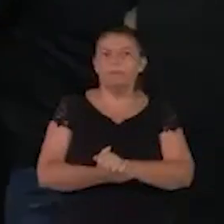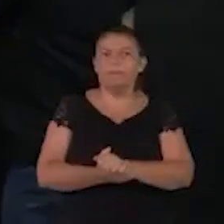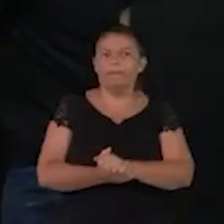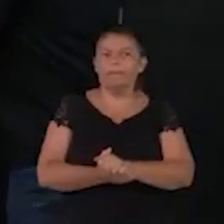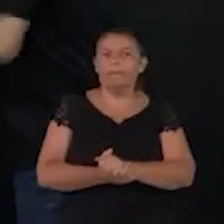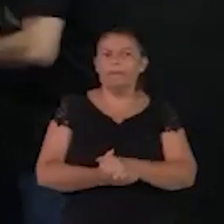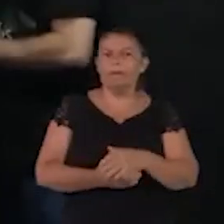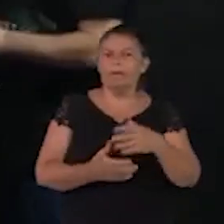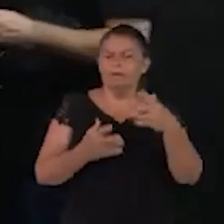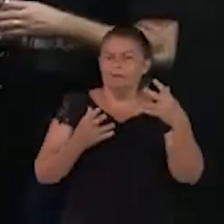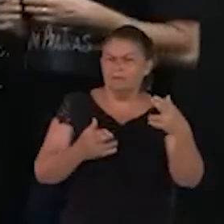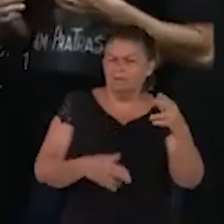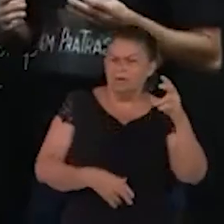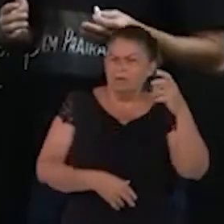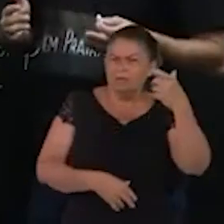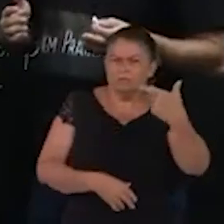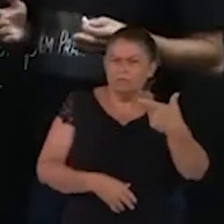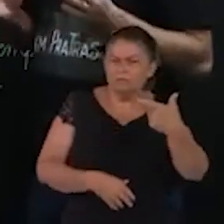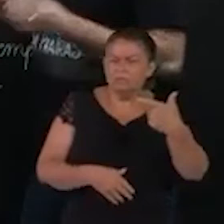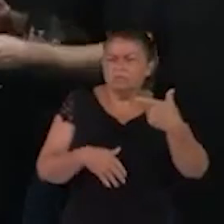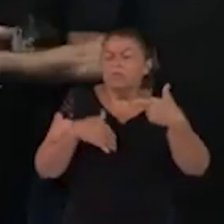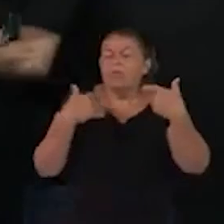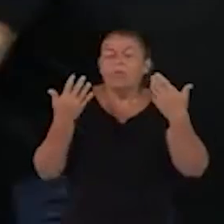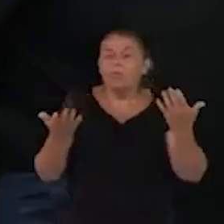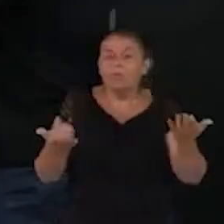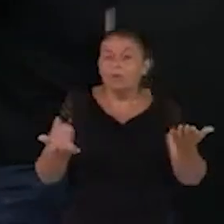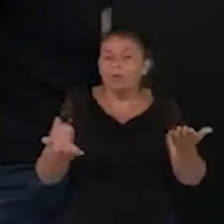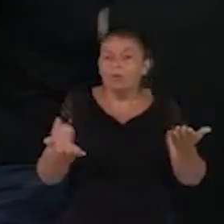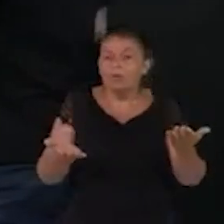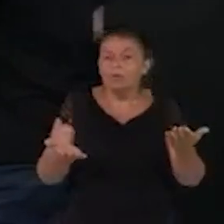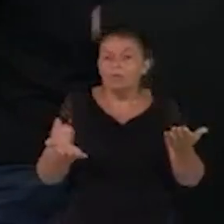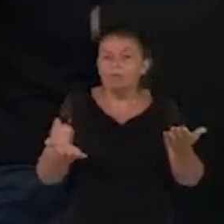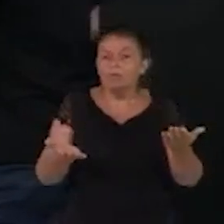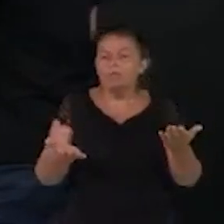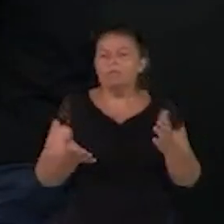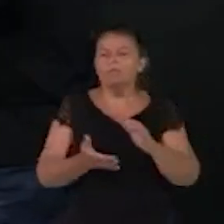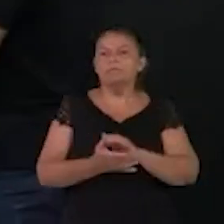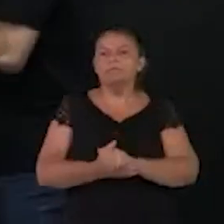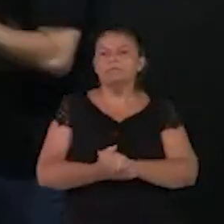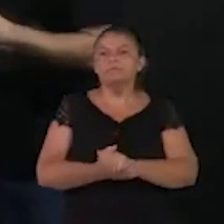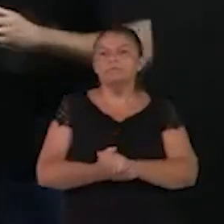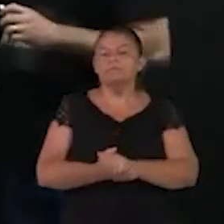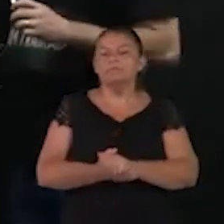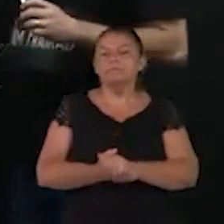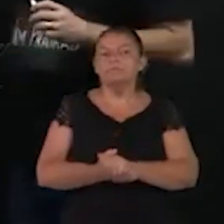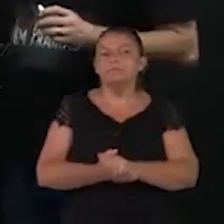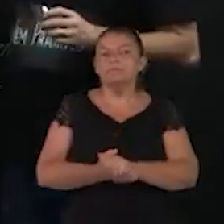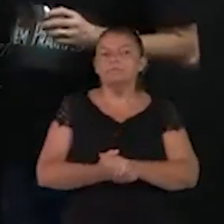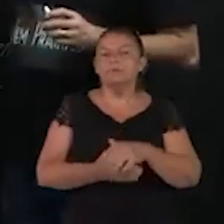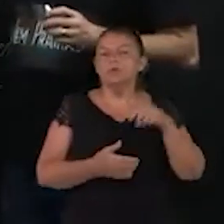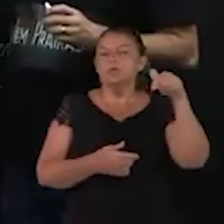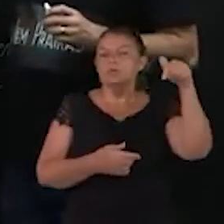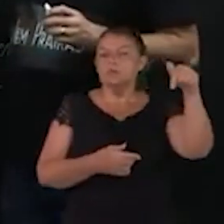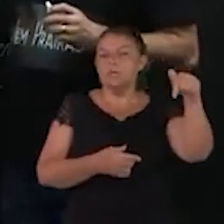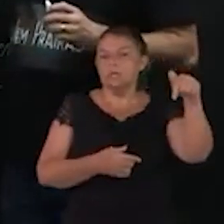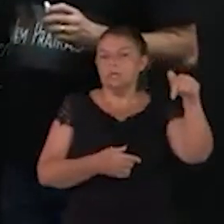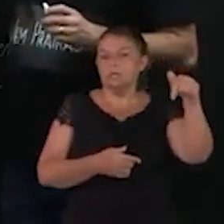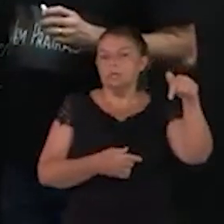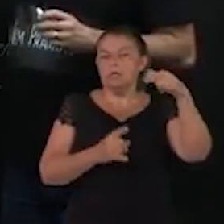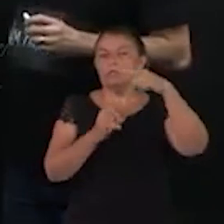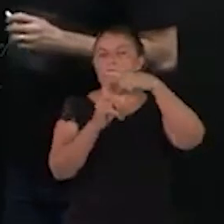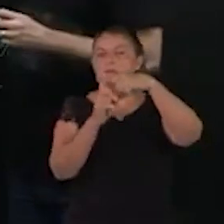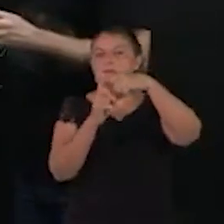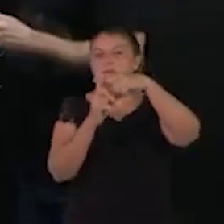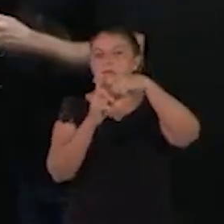cá, é igual a 2, que tipo de 2? Aqui nesse caso, você analisa o seguinte. Esse 7 aqui